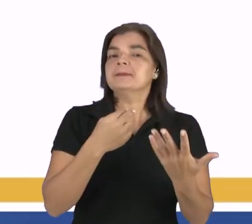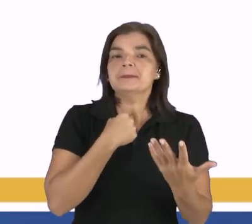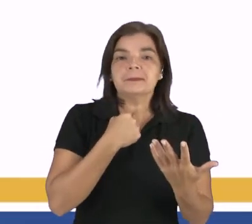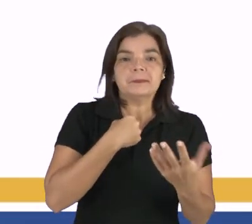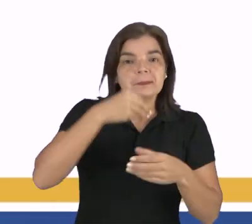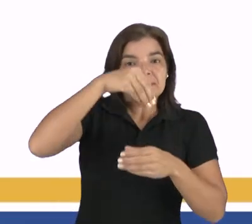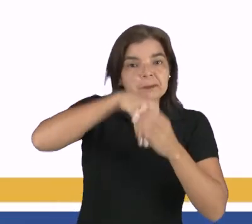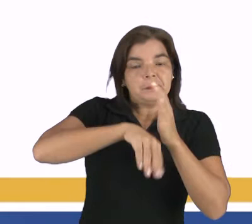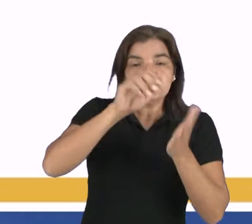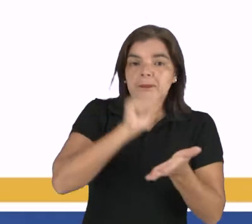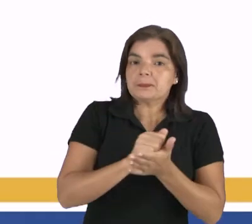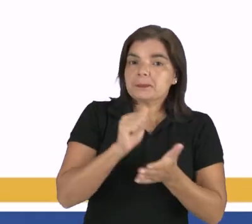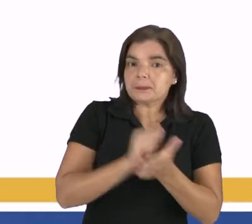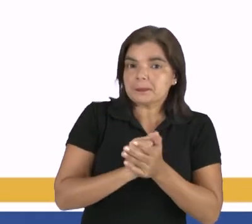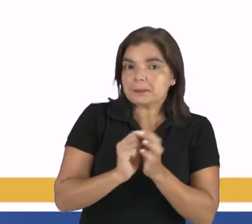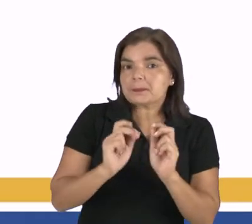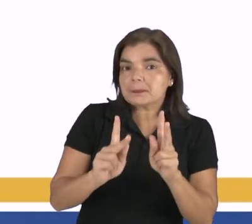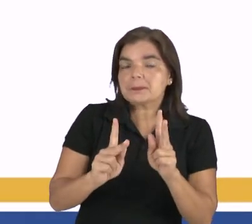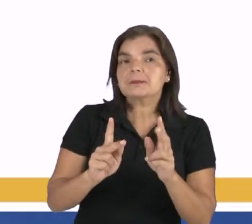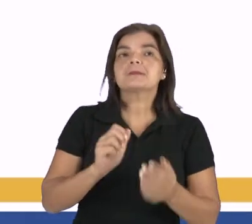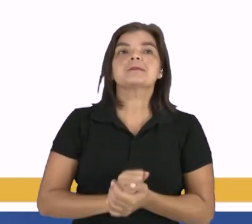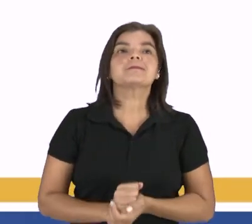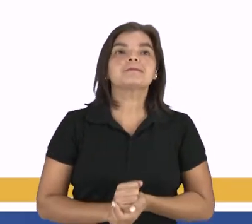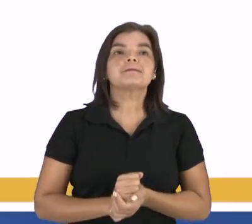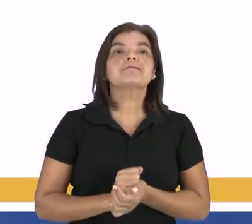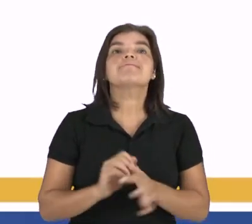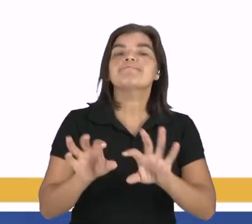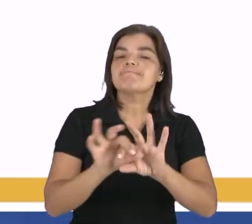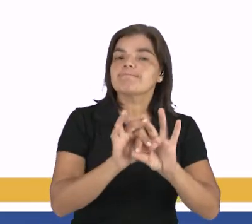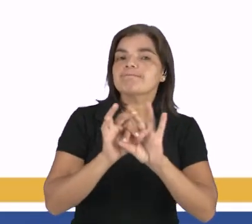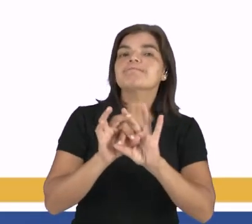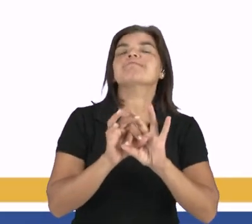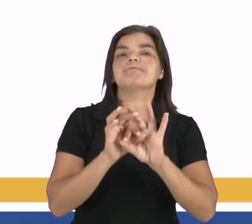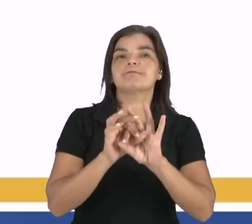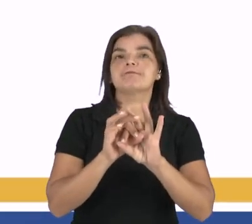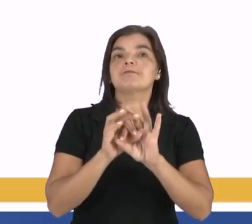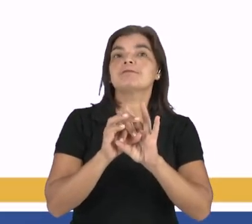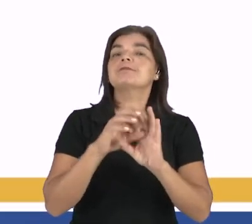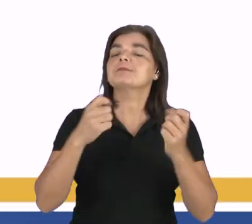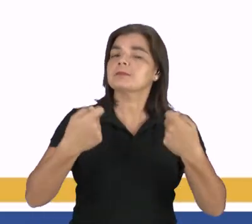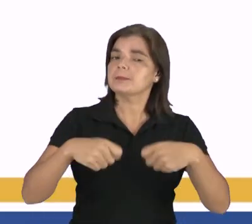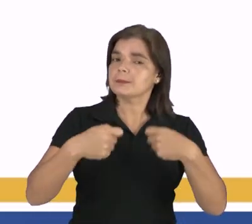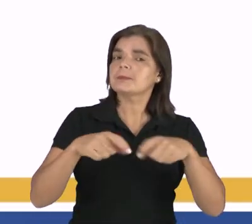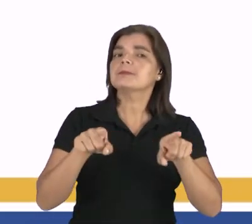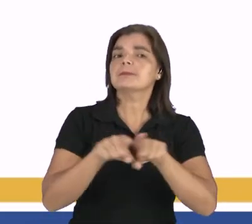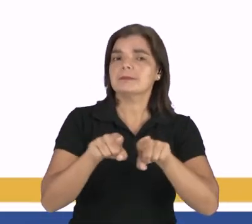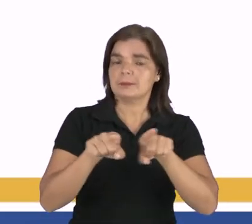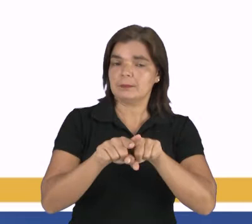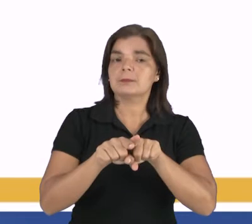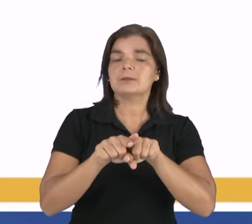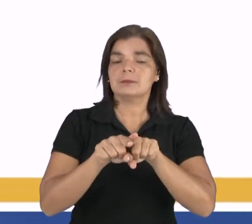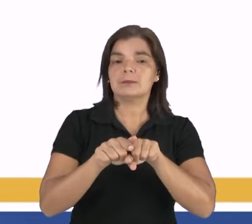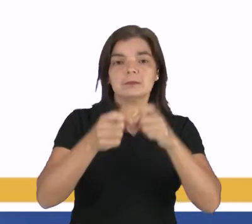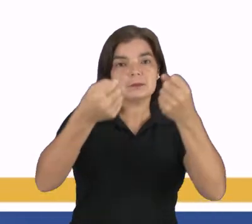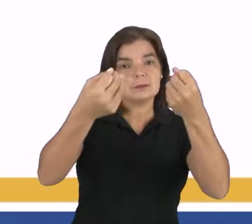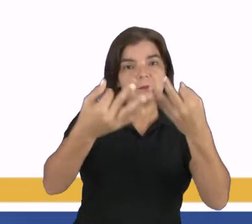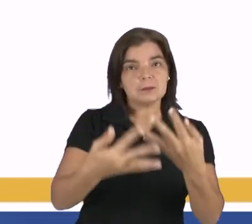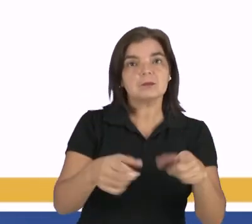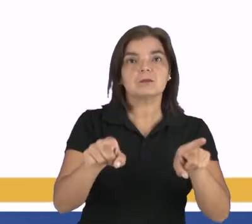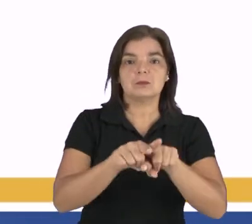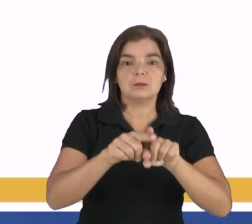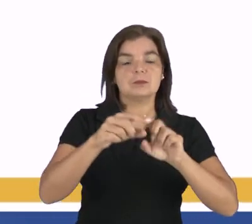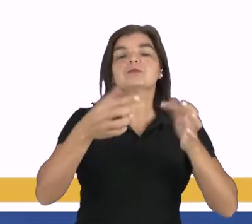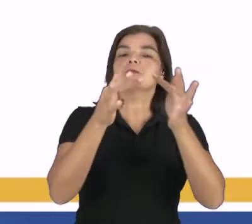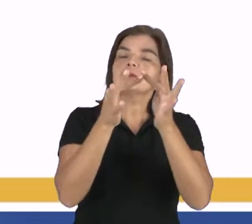desordenado dentro da escrita, ok? E a ligação entre eles tem que ser mediante, como eu acabei de dizer,